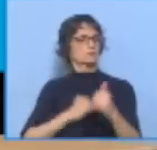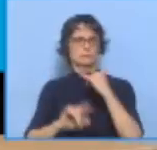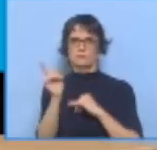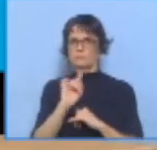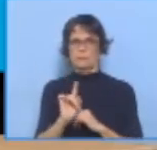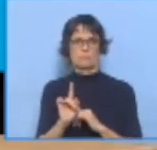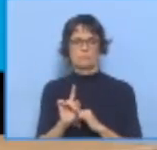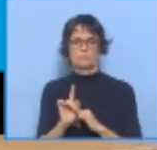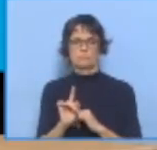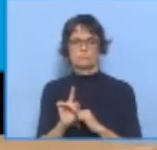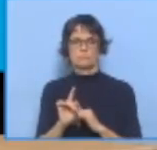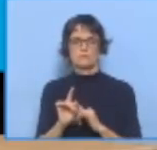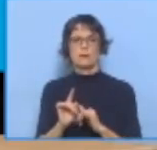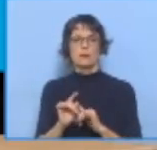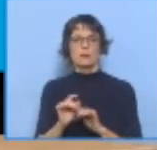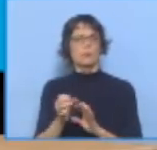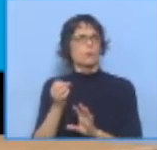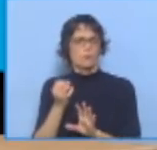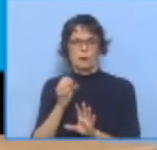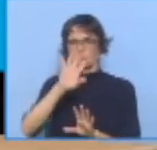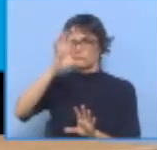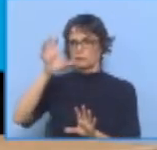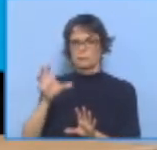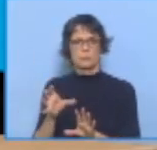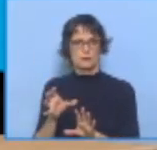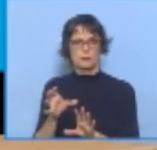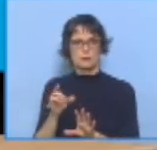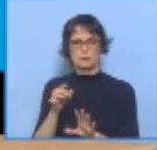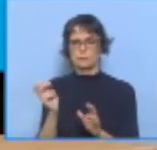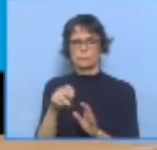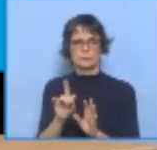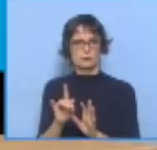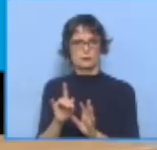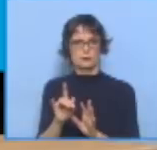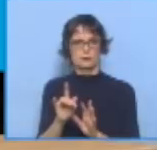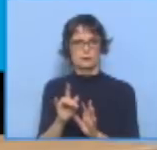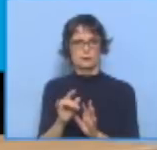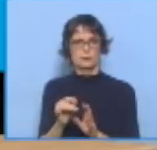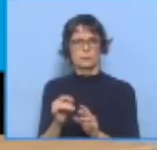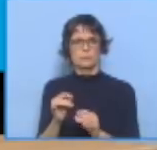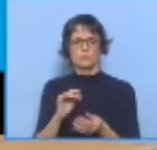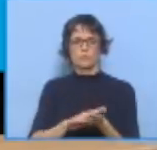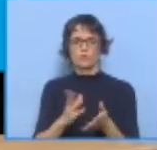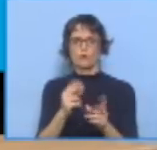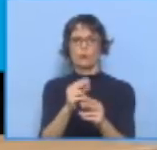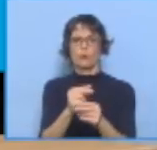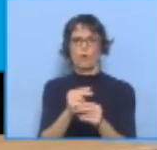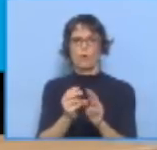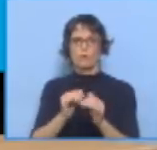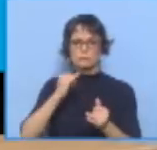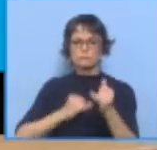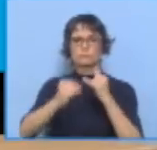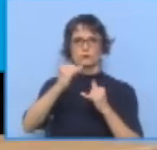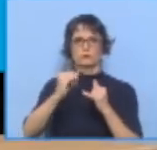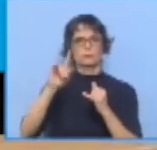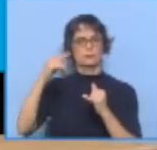não aconteceu em país nenhum, mesmo num país mais pequeno como é o nosso, nenhuma das outras